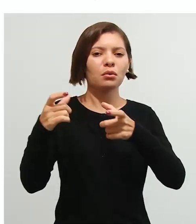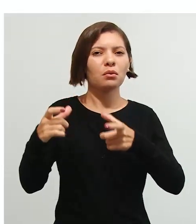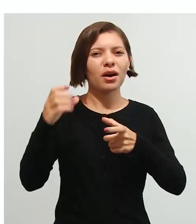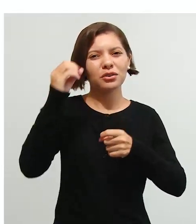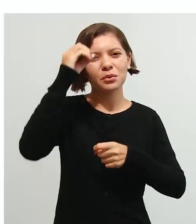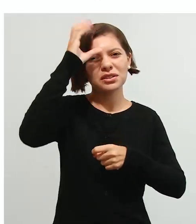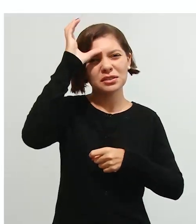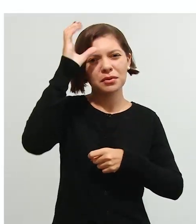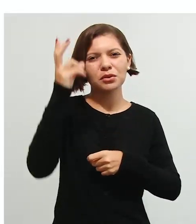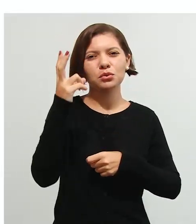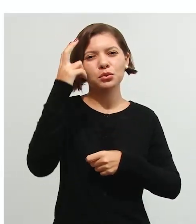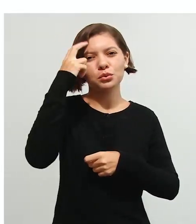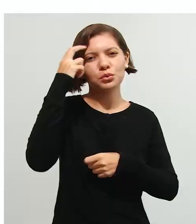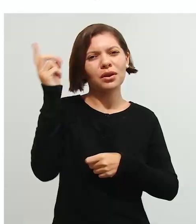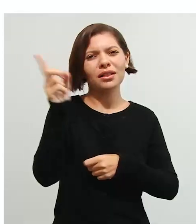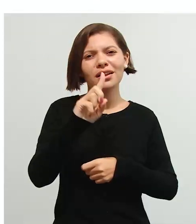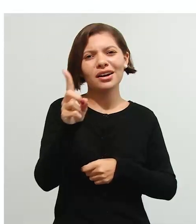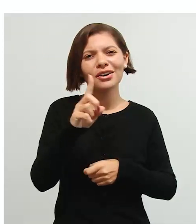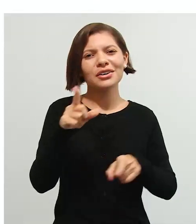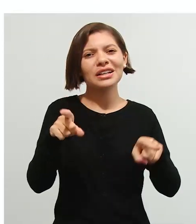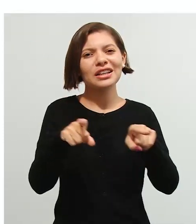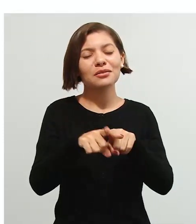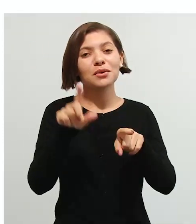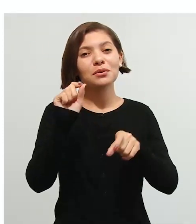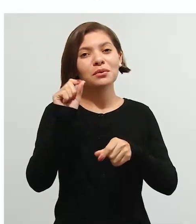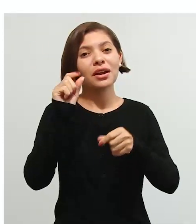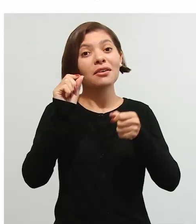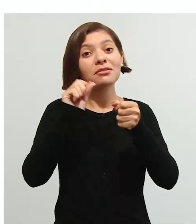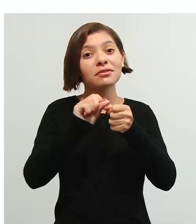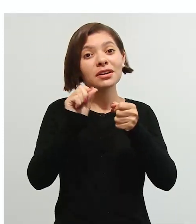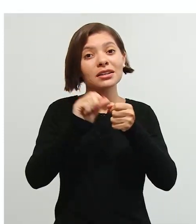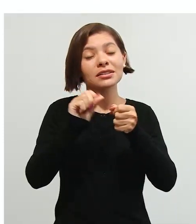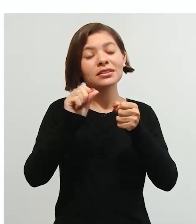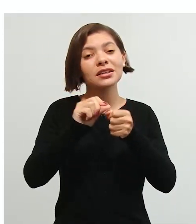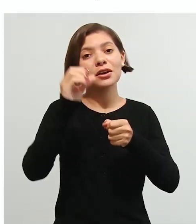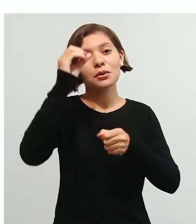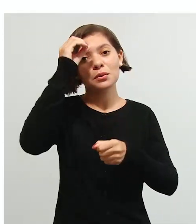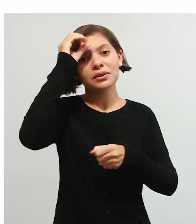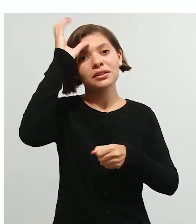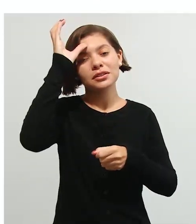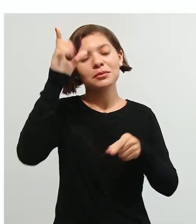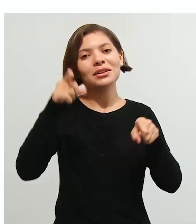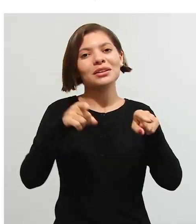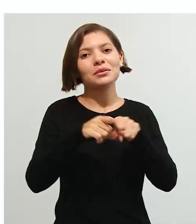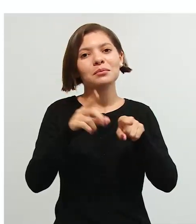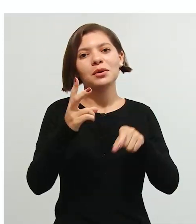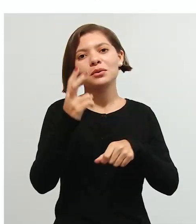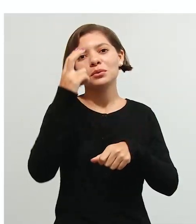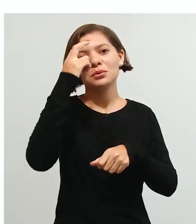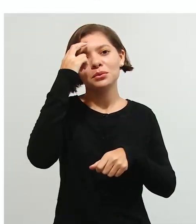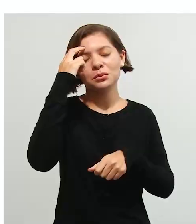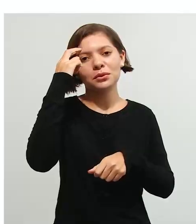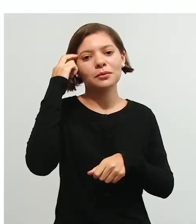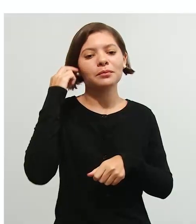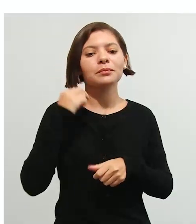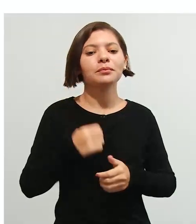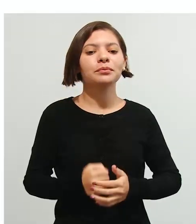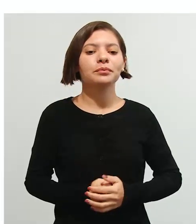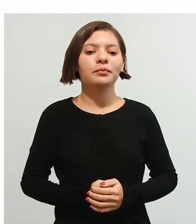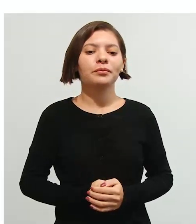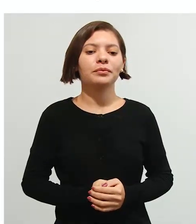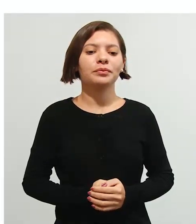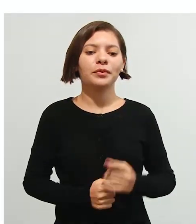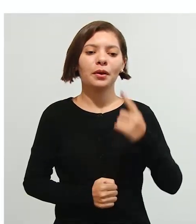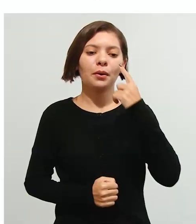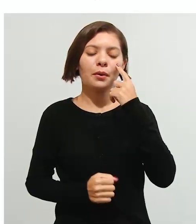de conhecimento e de cultura, mas também de construção de conhecimento e de cultura. E aqui eu trago a